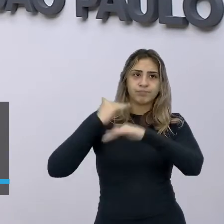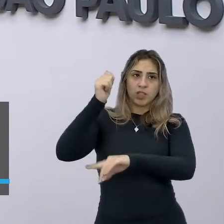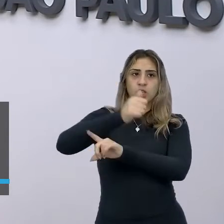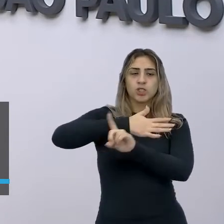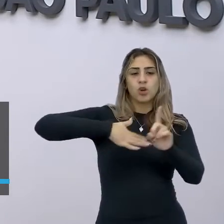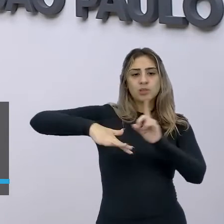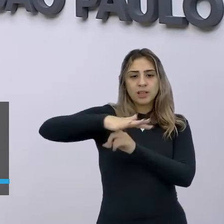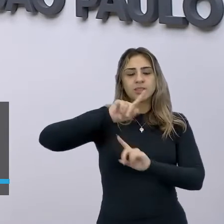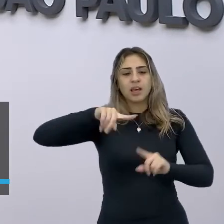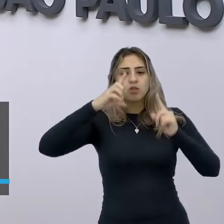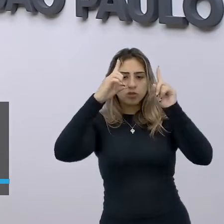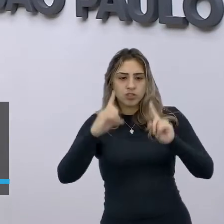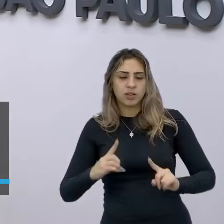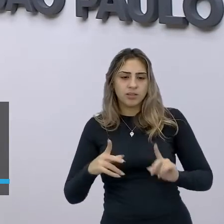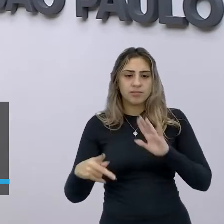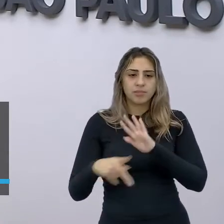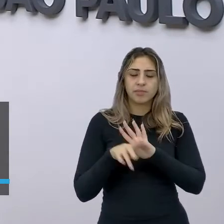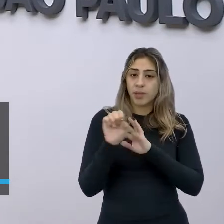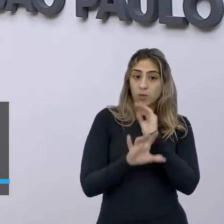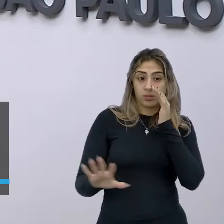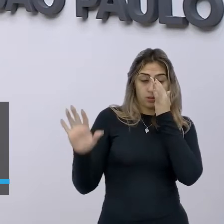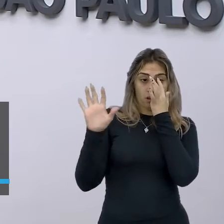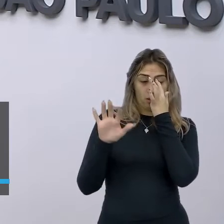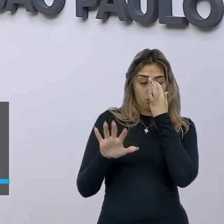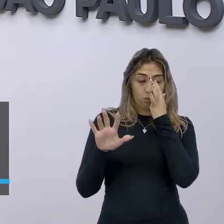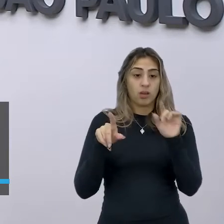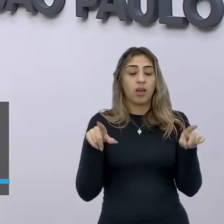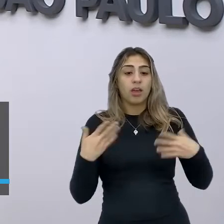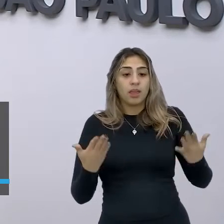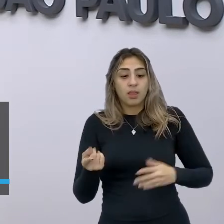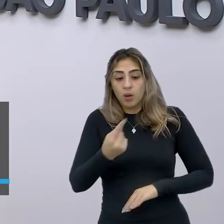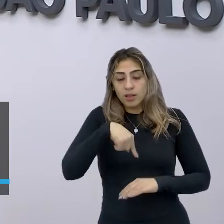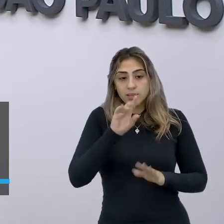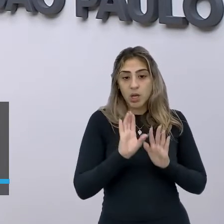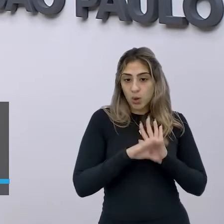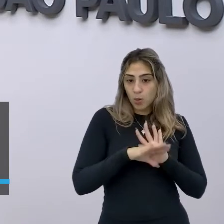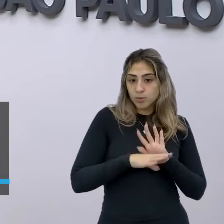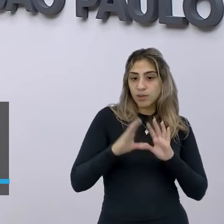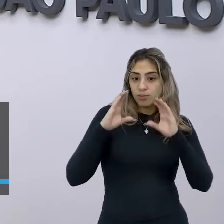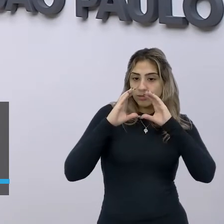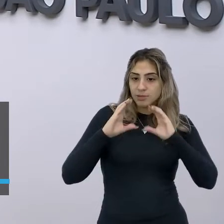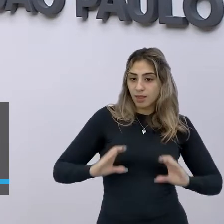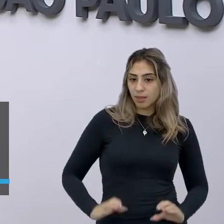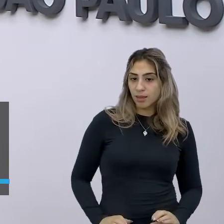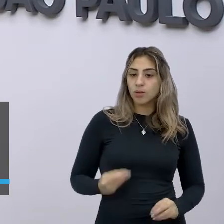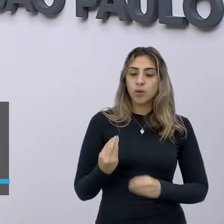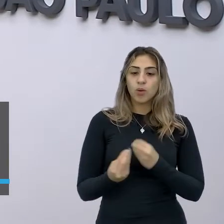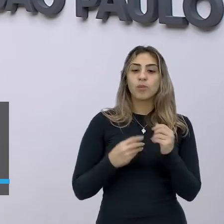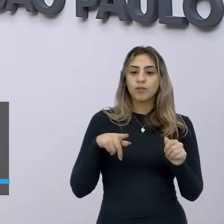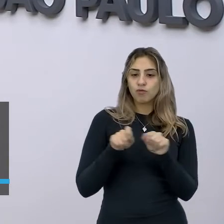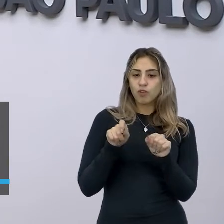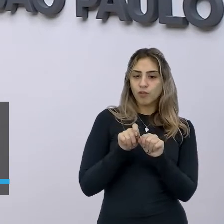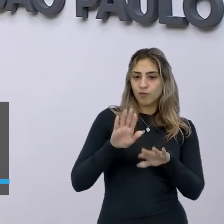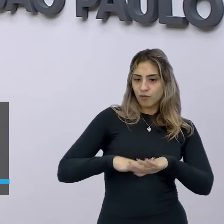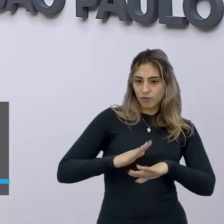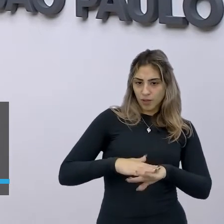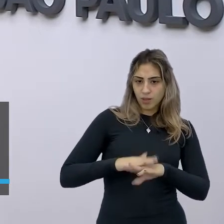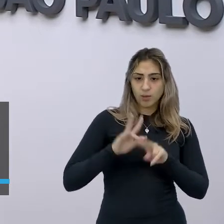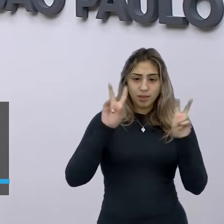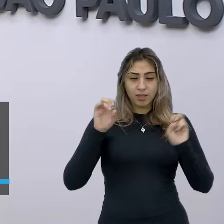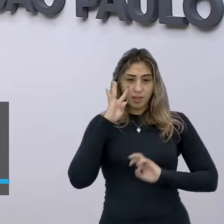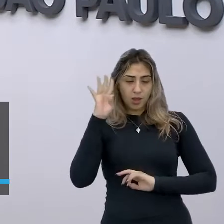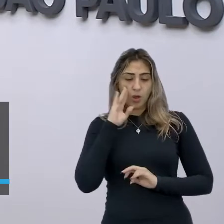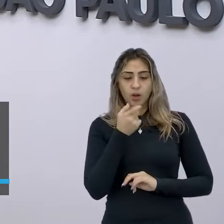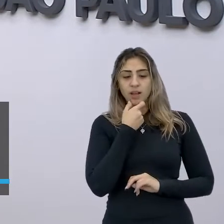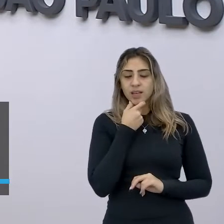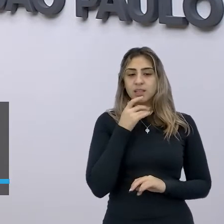sociais, que são os direitos providos pelo Estado. Então, esse conceito de cidadania, tal como ele foi formulado por um teórico